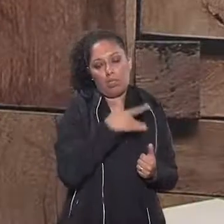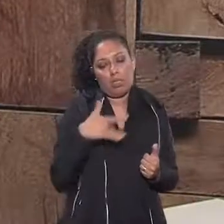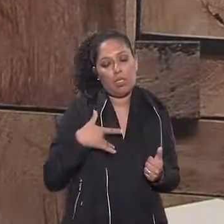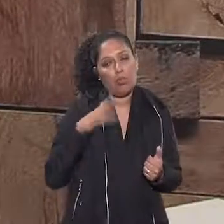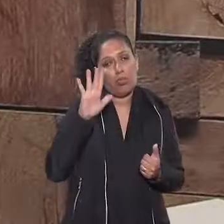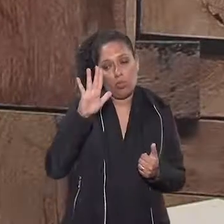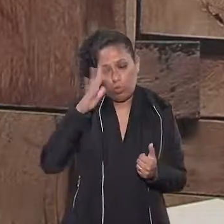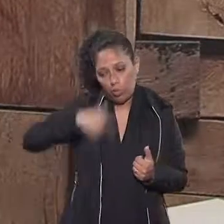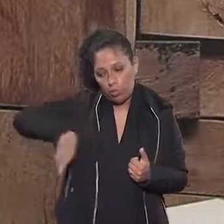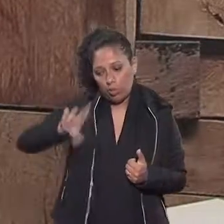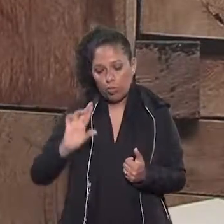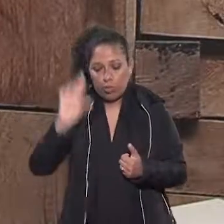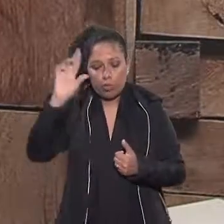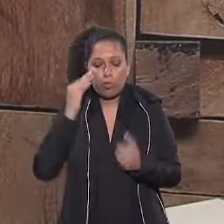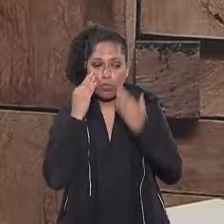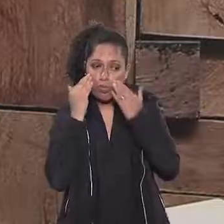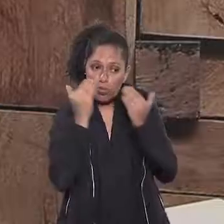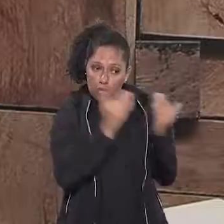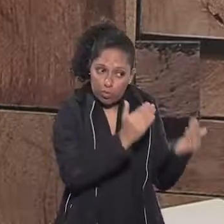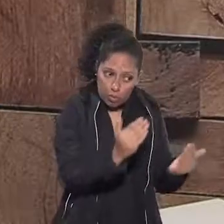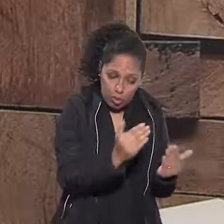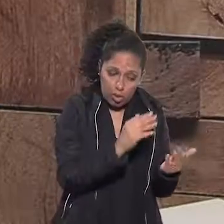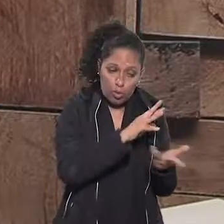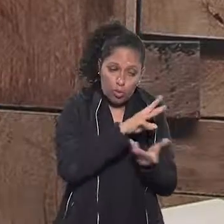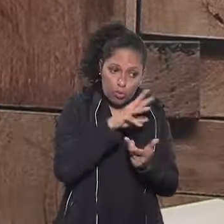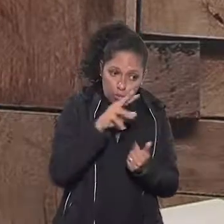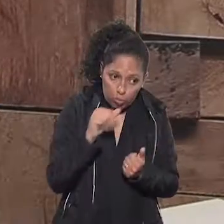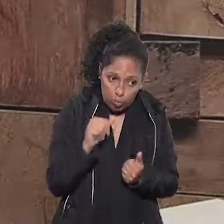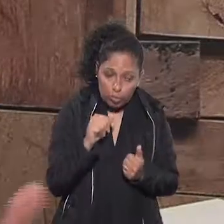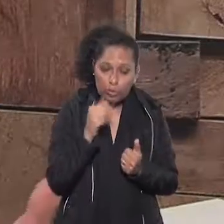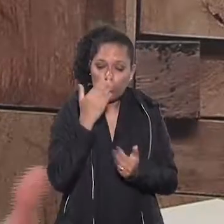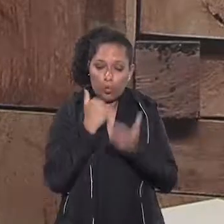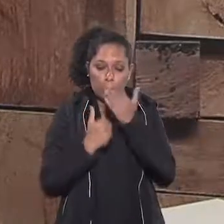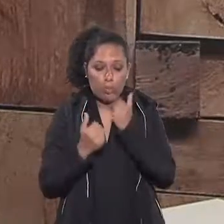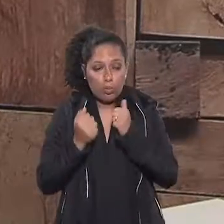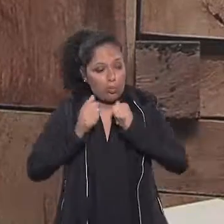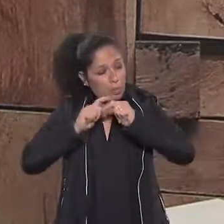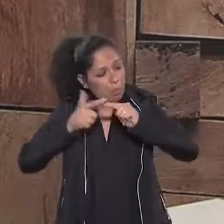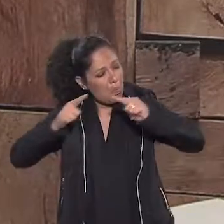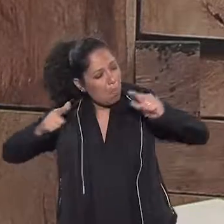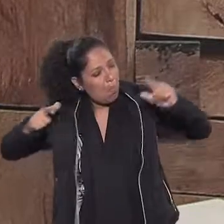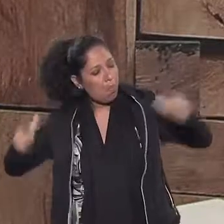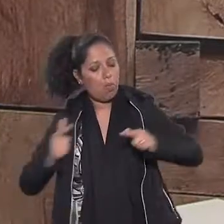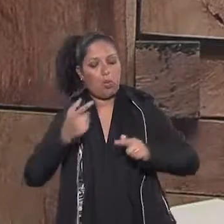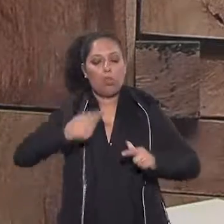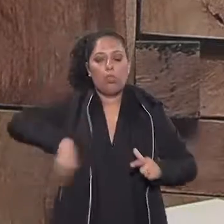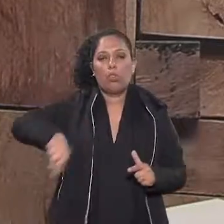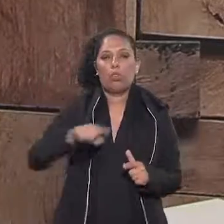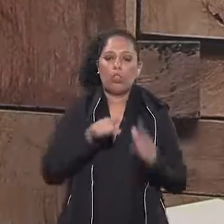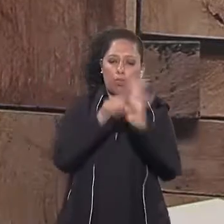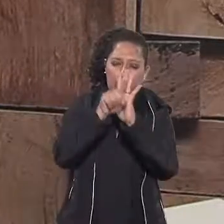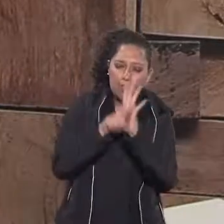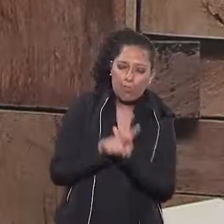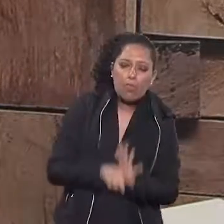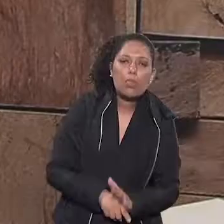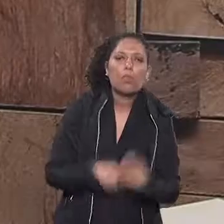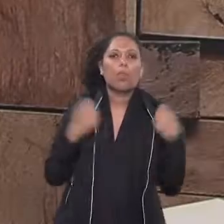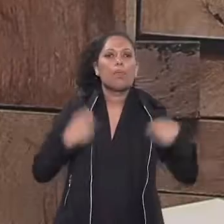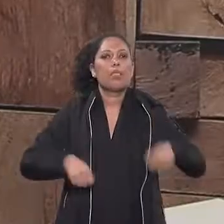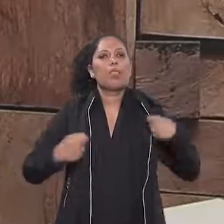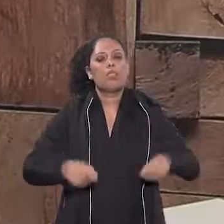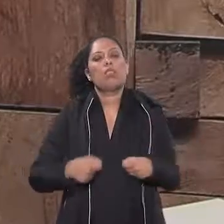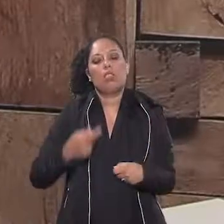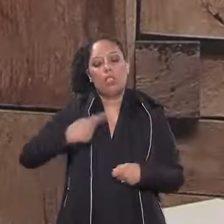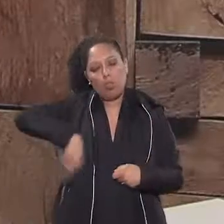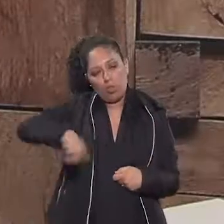tem que mostrar que, olha, o mundo da comida é muito diverso, muito amplo, e aqui a gente deve explorar ele,